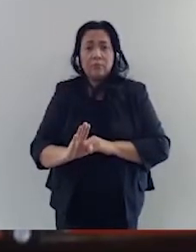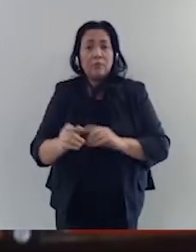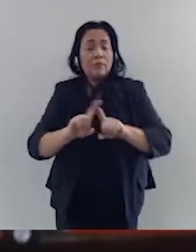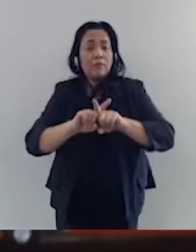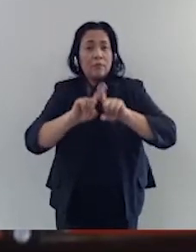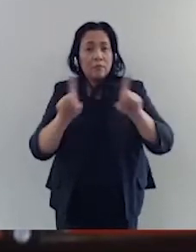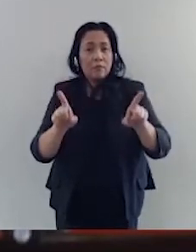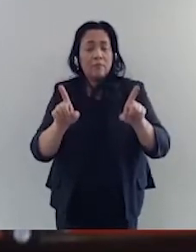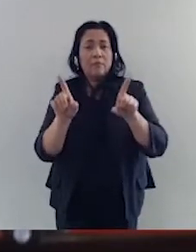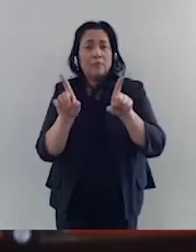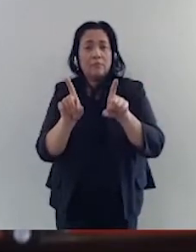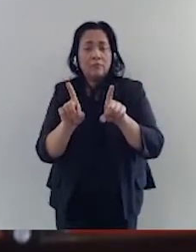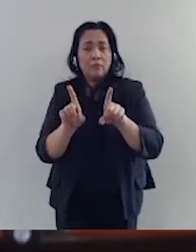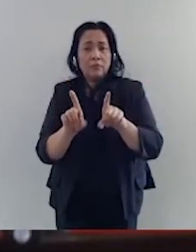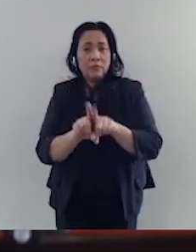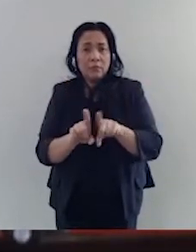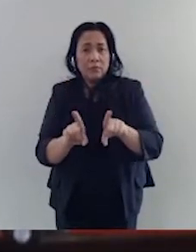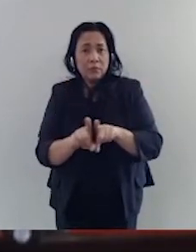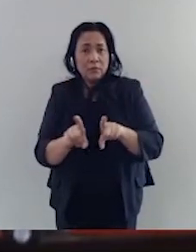quanto